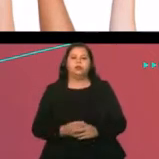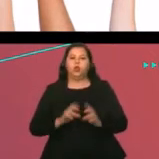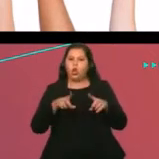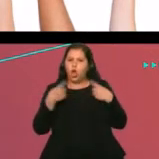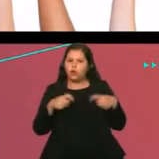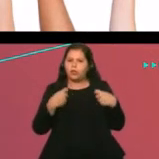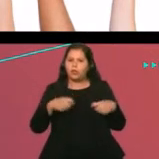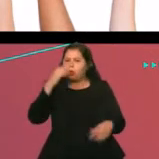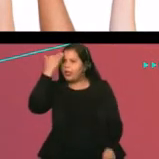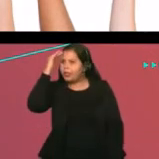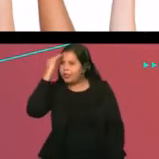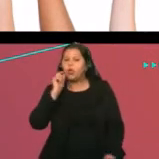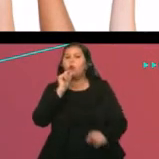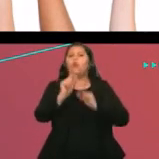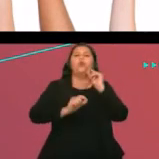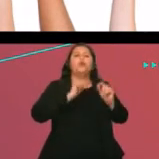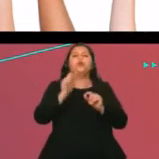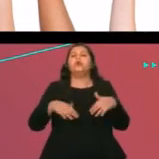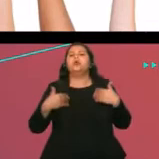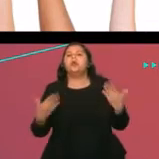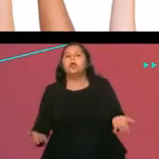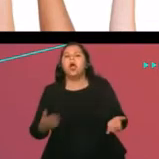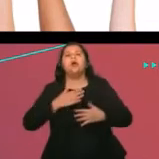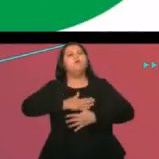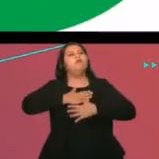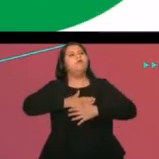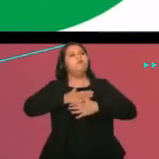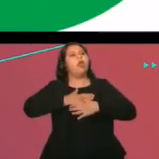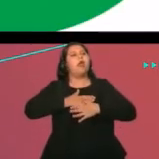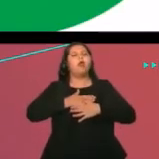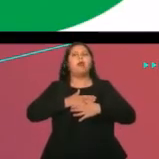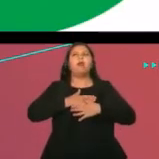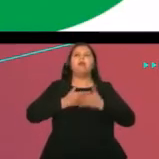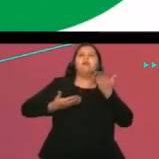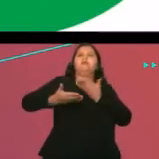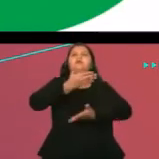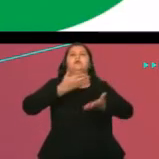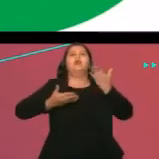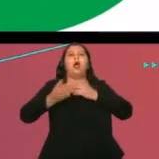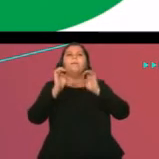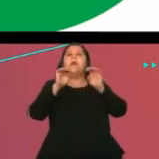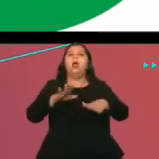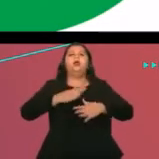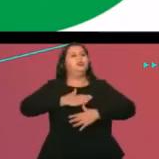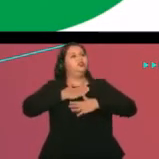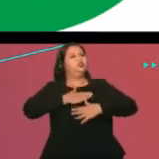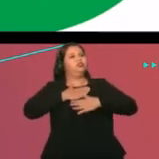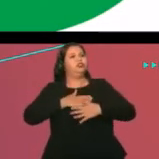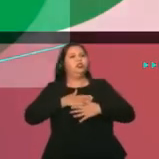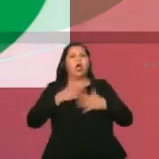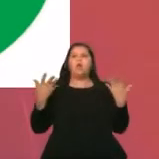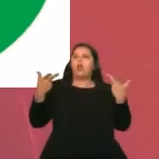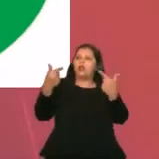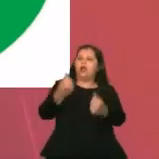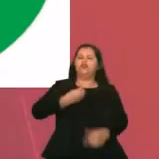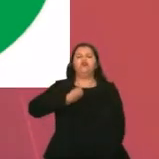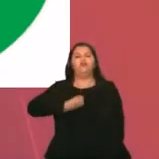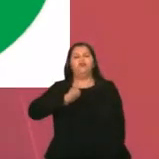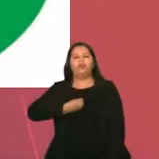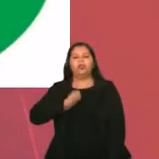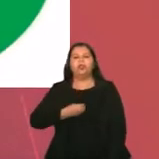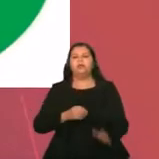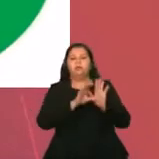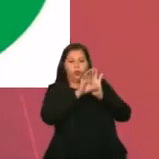entender o que é que seria esse bem-estar e esse bem-estar ou qualidade de vida